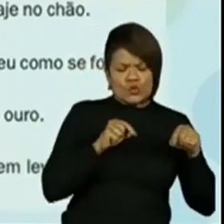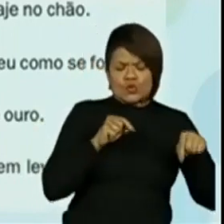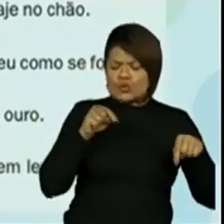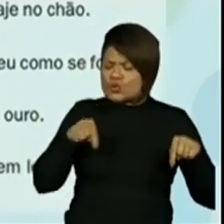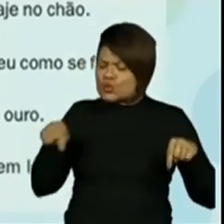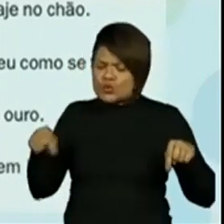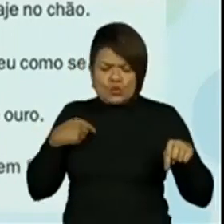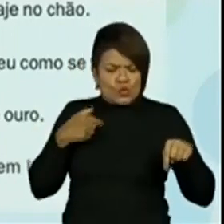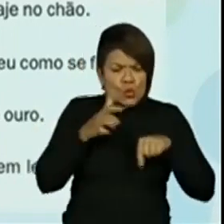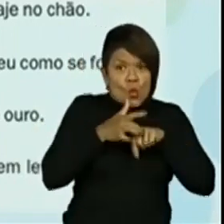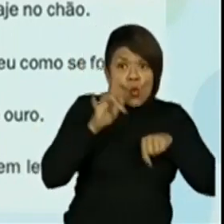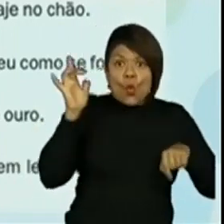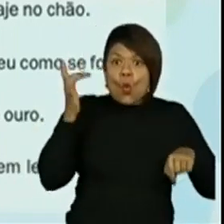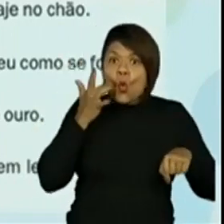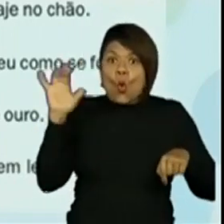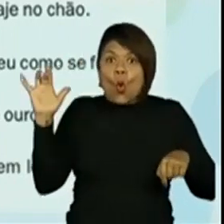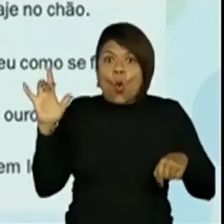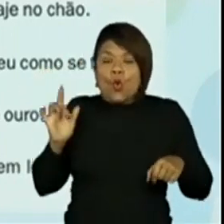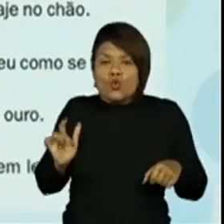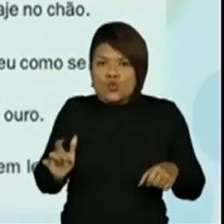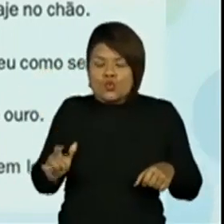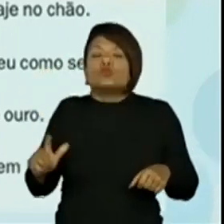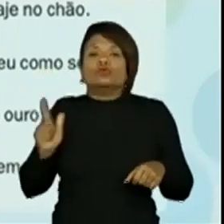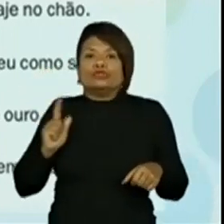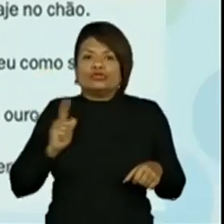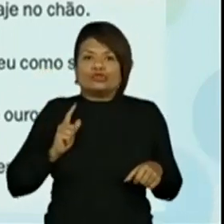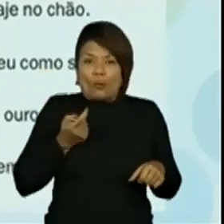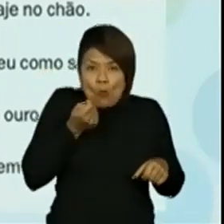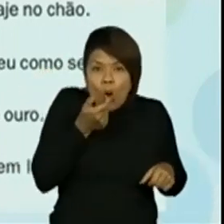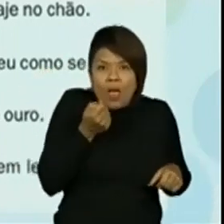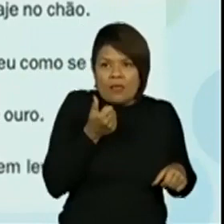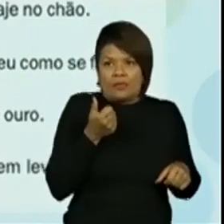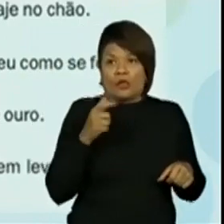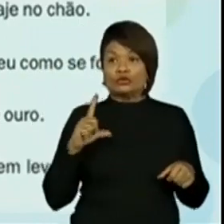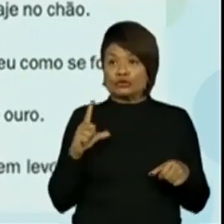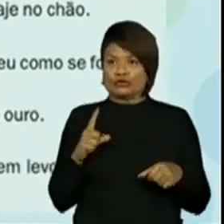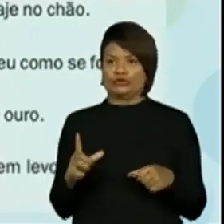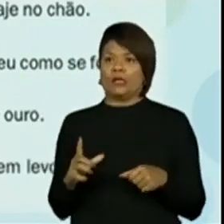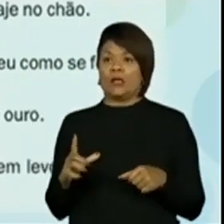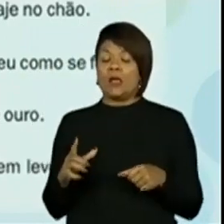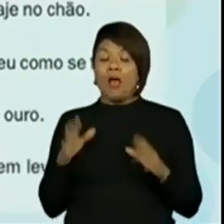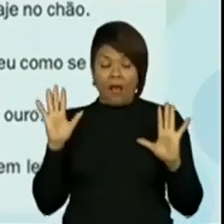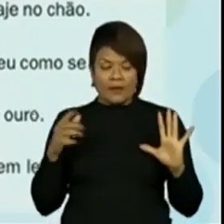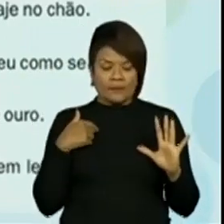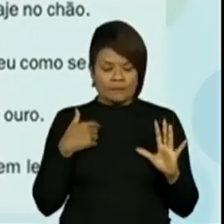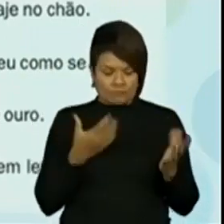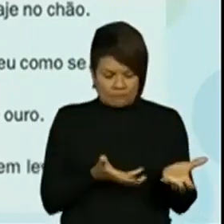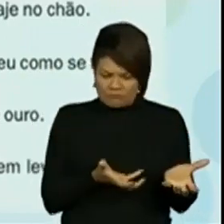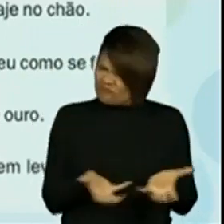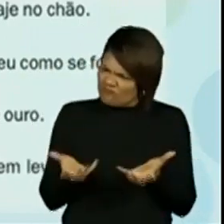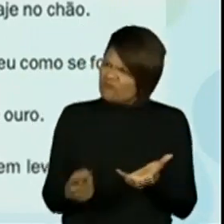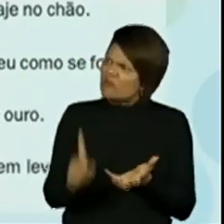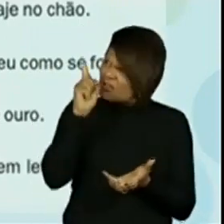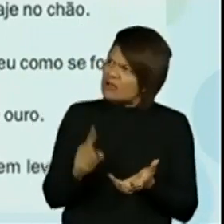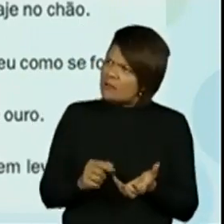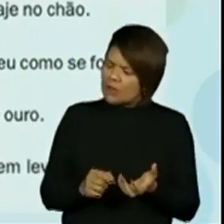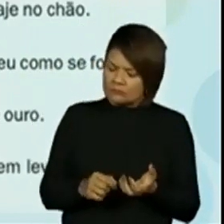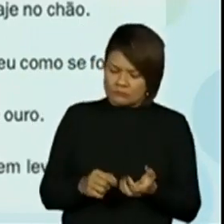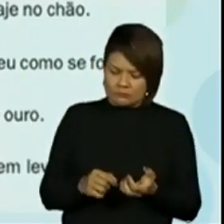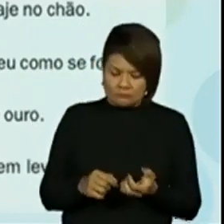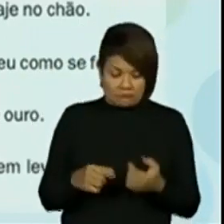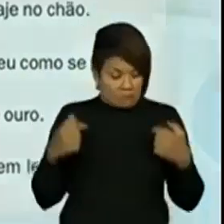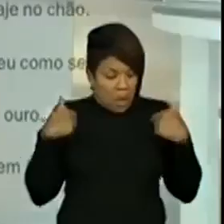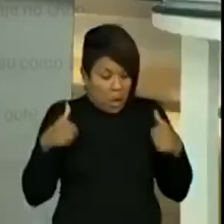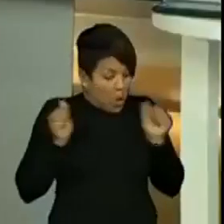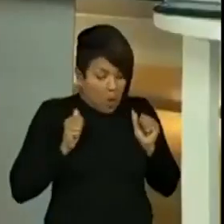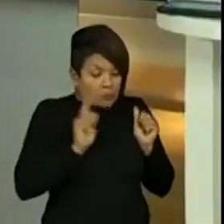cima, disse o homem. Leve para cima você, disse Joãozinho. E o homem levou